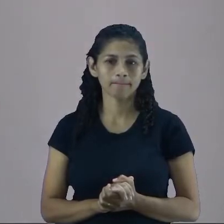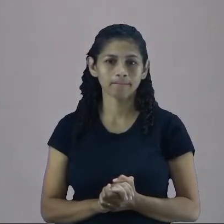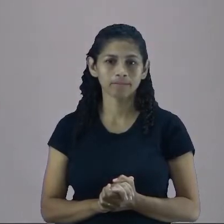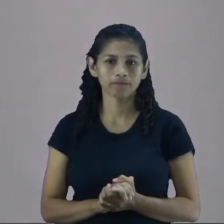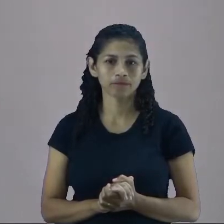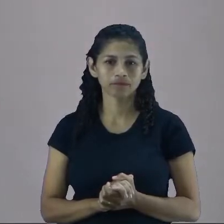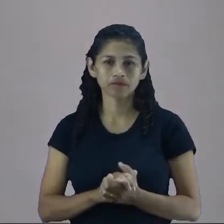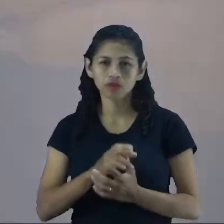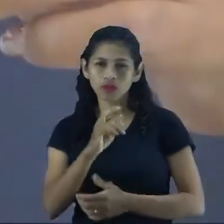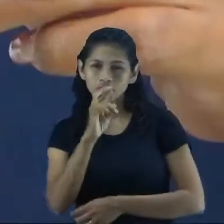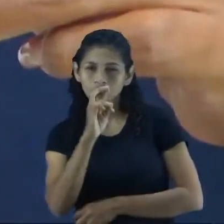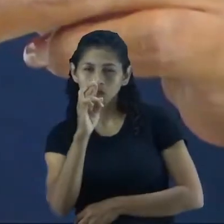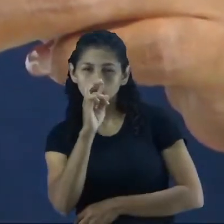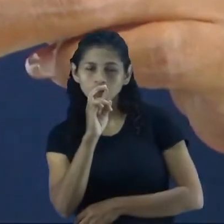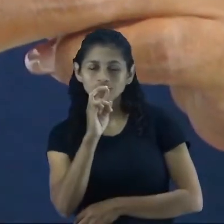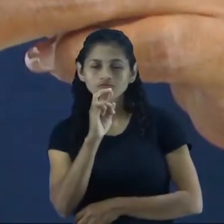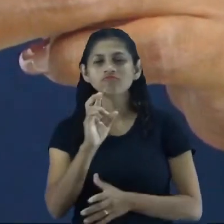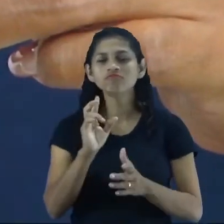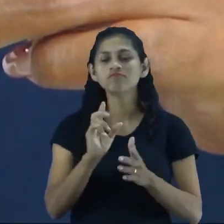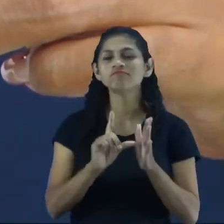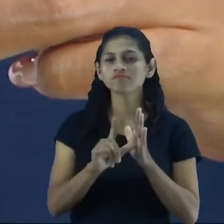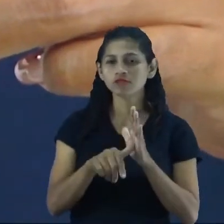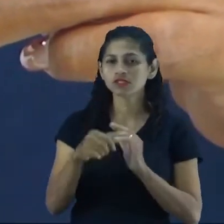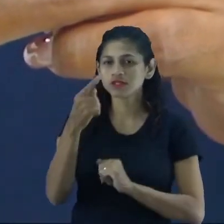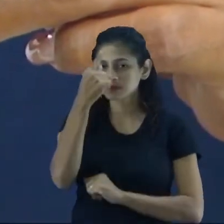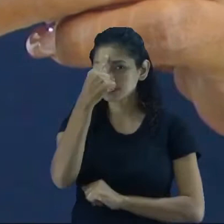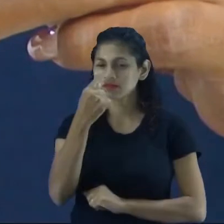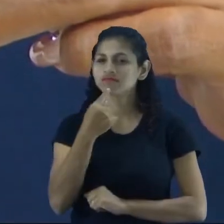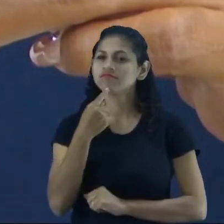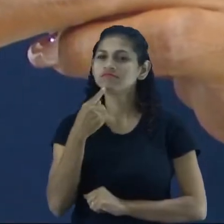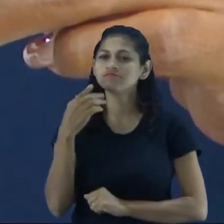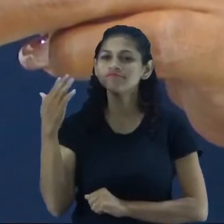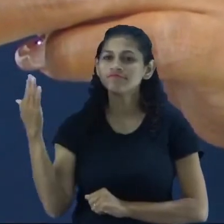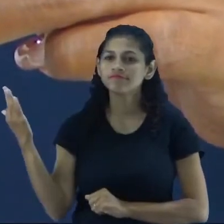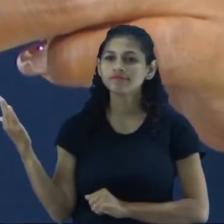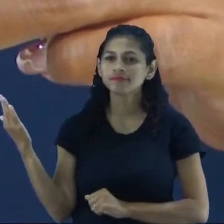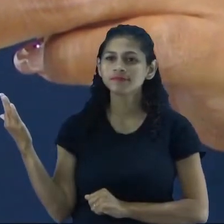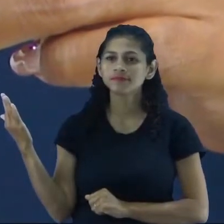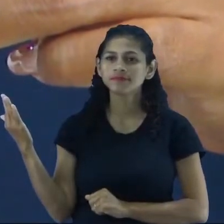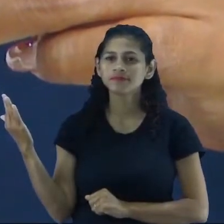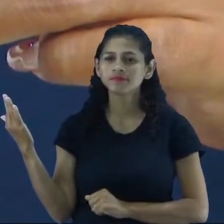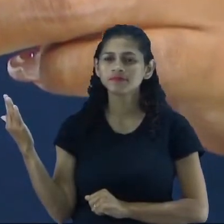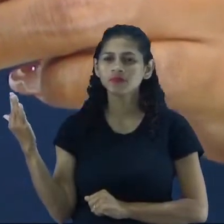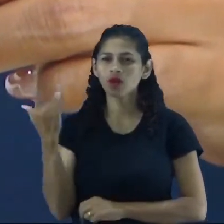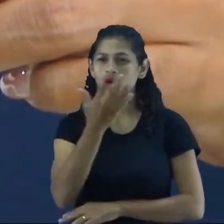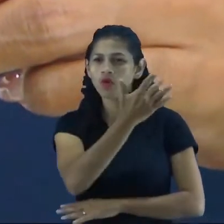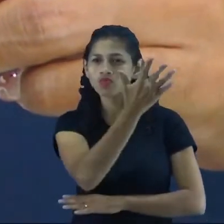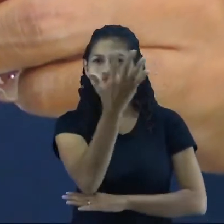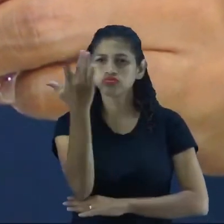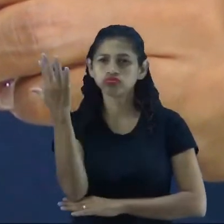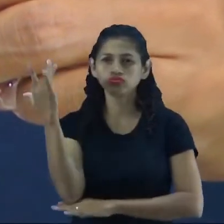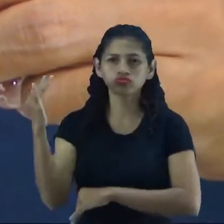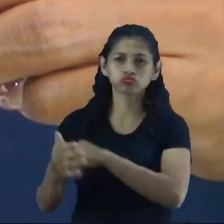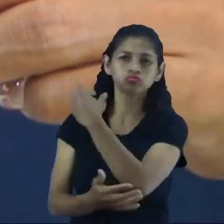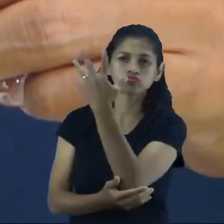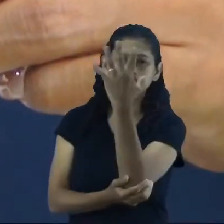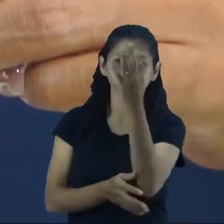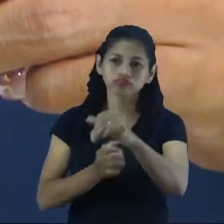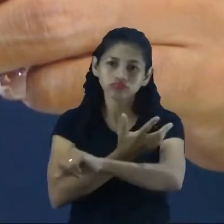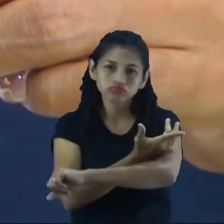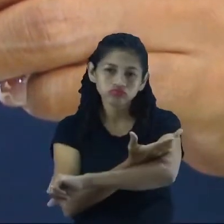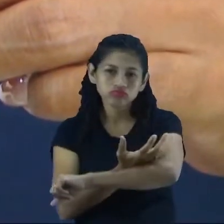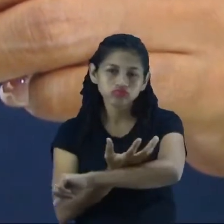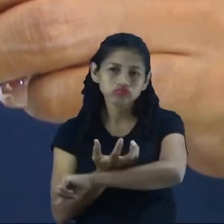Vamos analisar essa outra, olha só. Aqui nós temos bastante árvores, temos gramas,